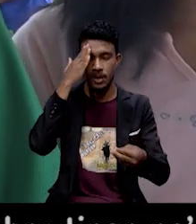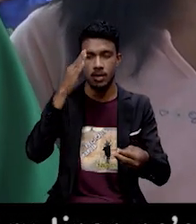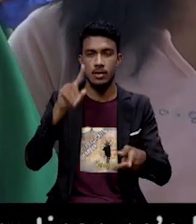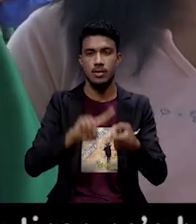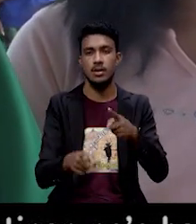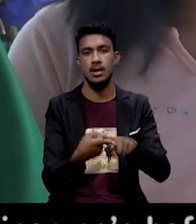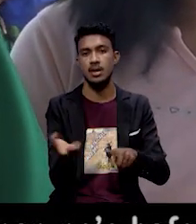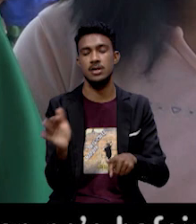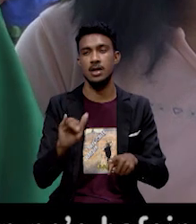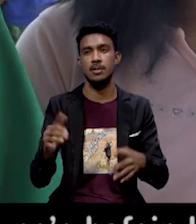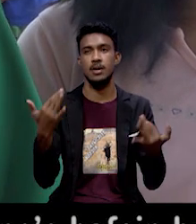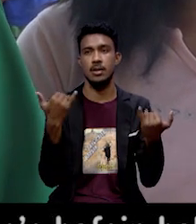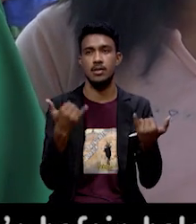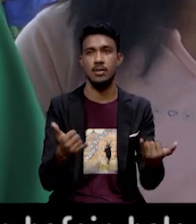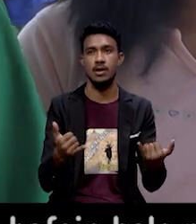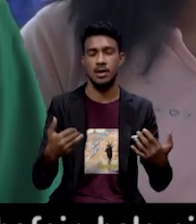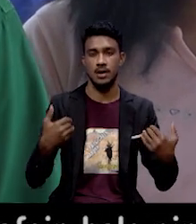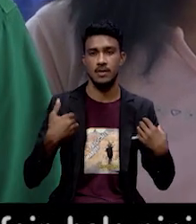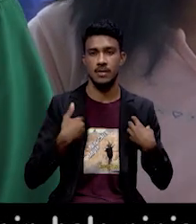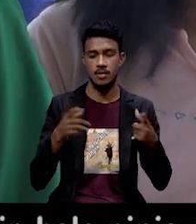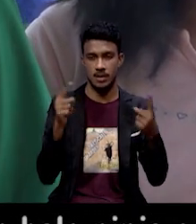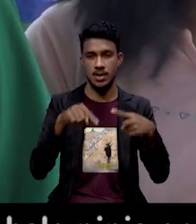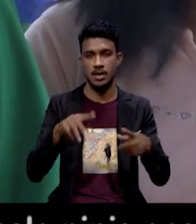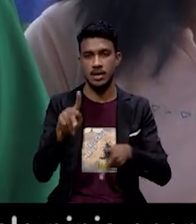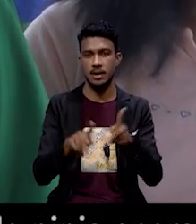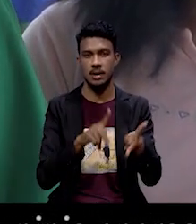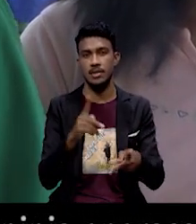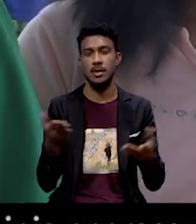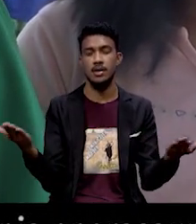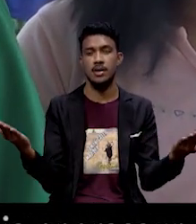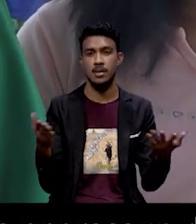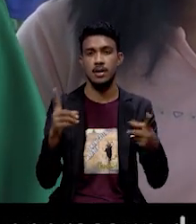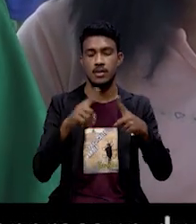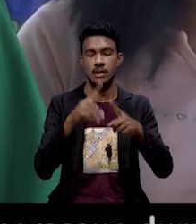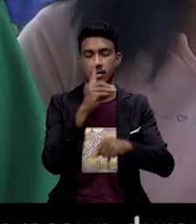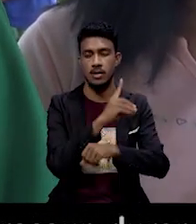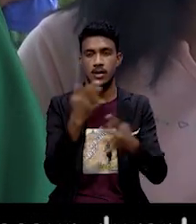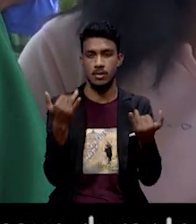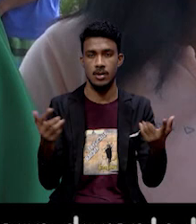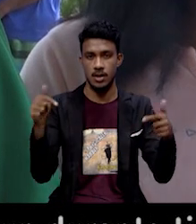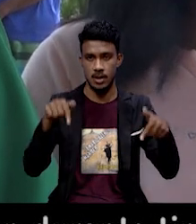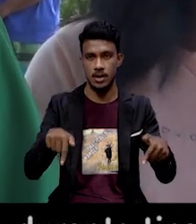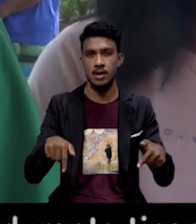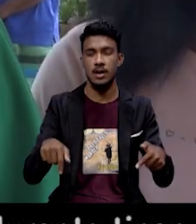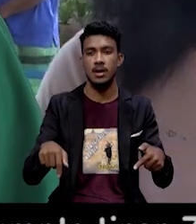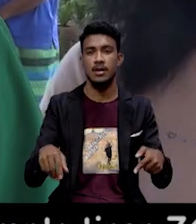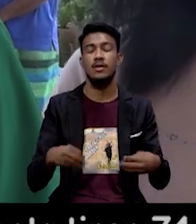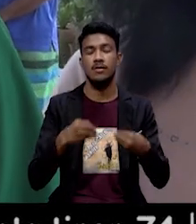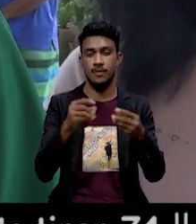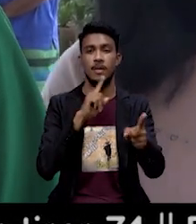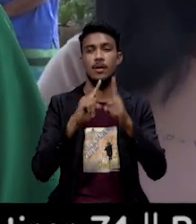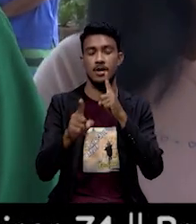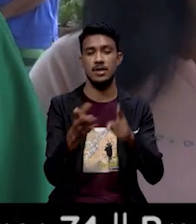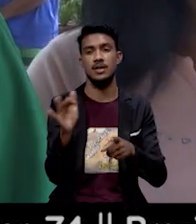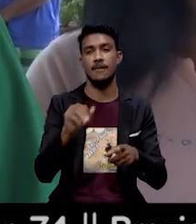nebe, agora, e ano mais de encata comunidade, neve agora dá um relé, temporariamente, a tua tetra de Basira, tem